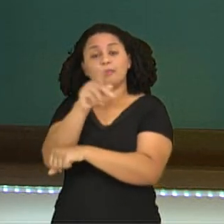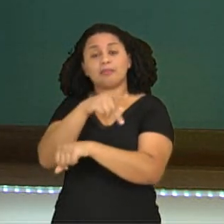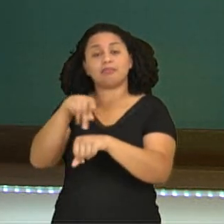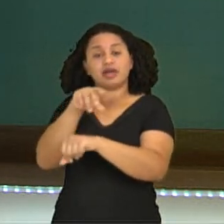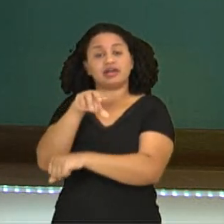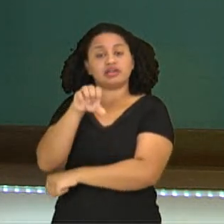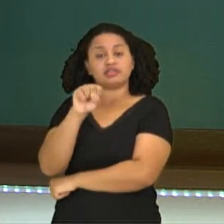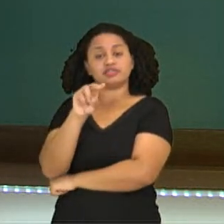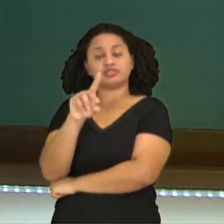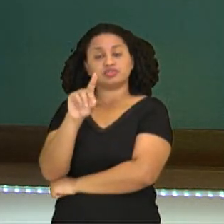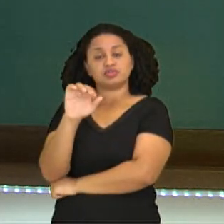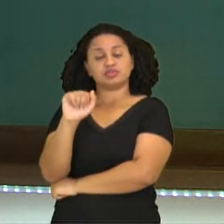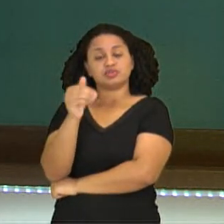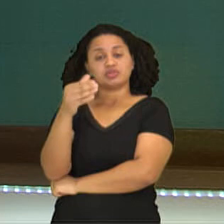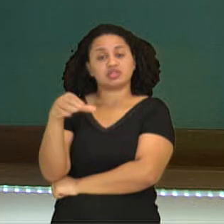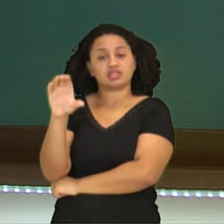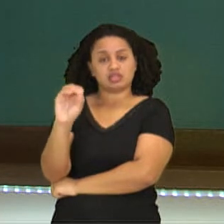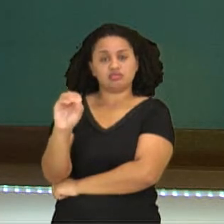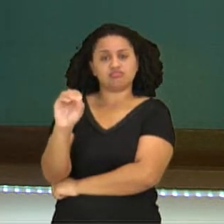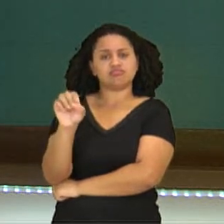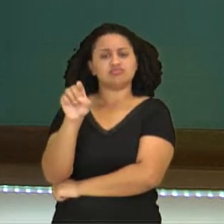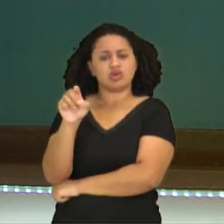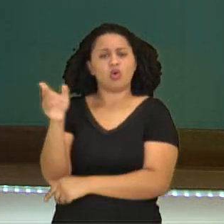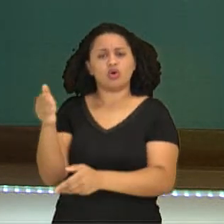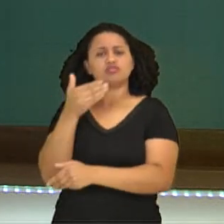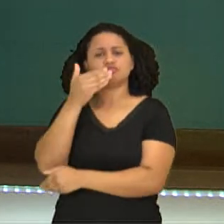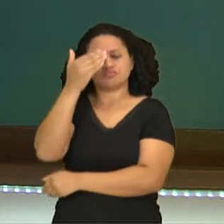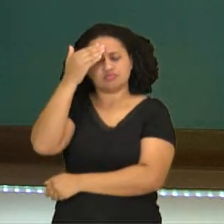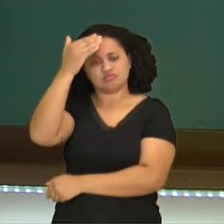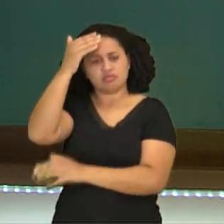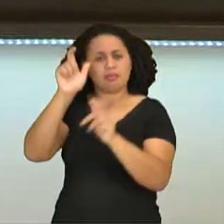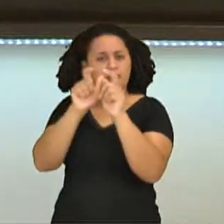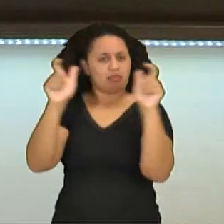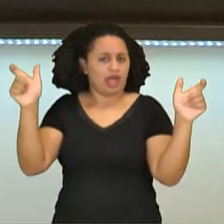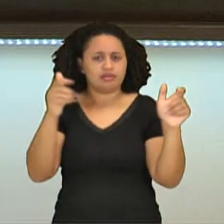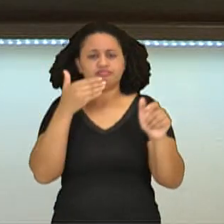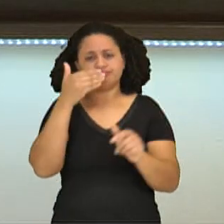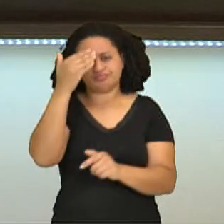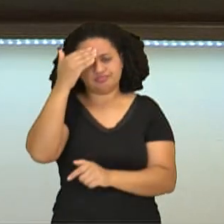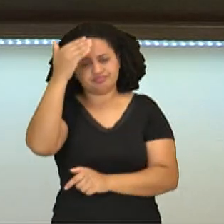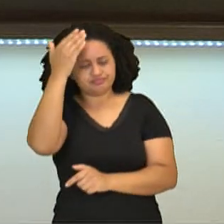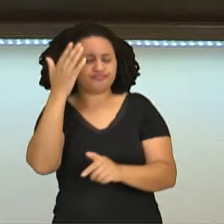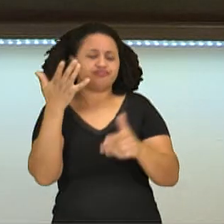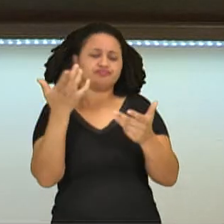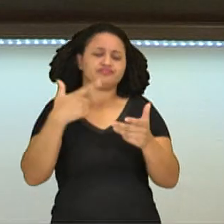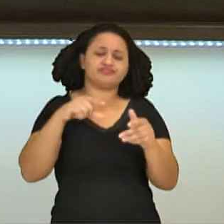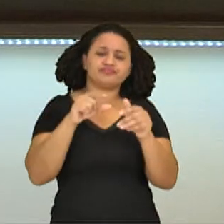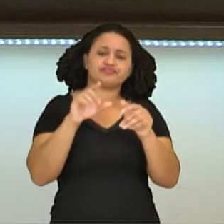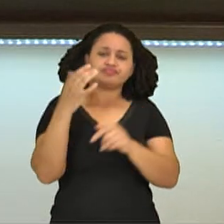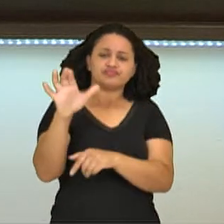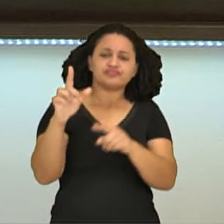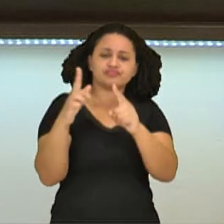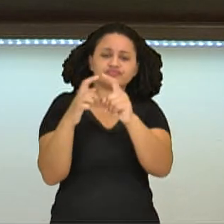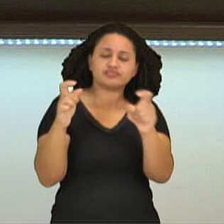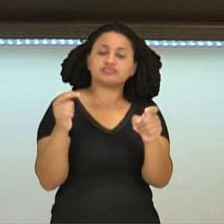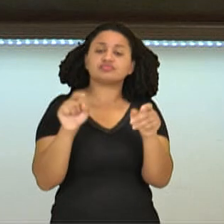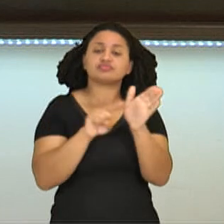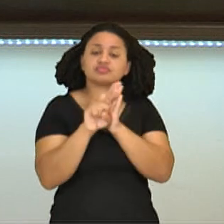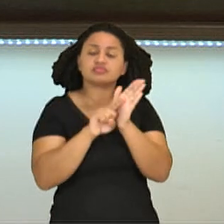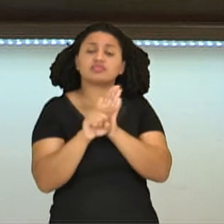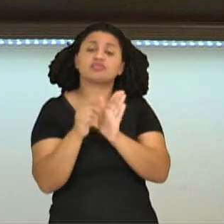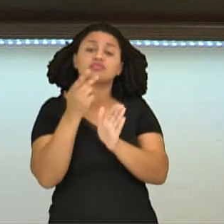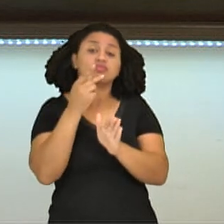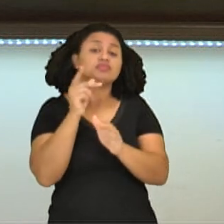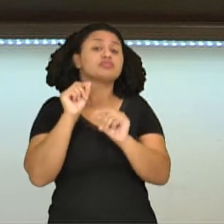é o Sudão, majoritariamente muçulmano, inclusive o mundo arqueológico, a ciência diz que,